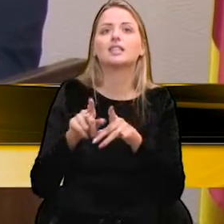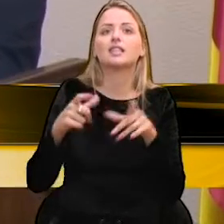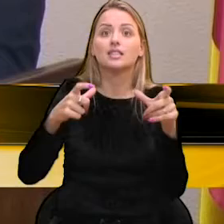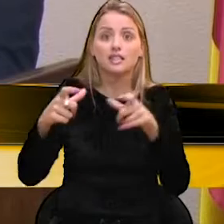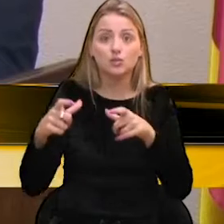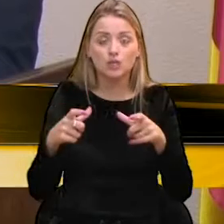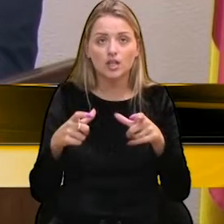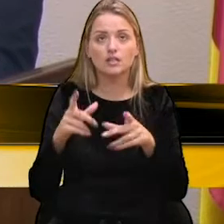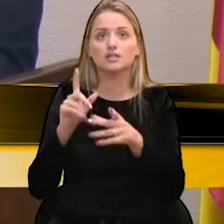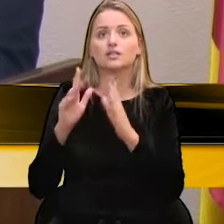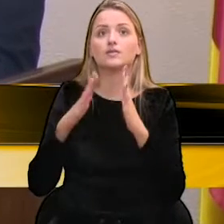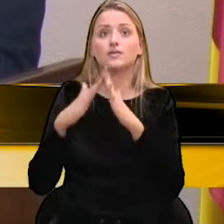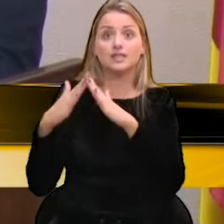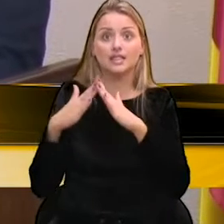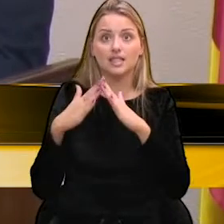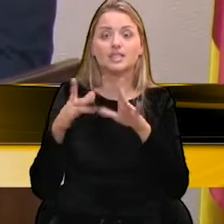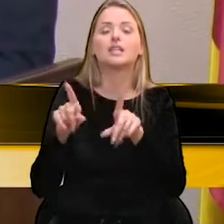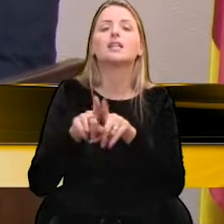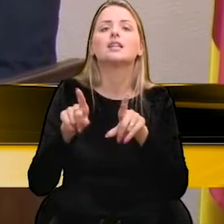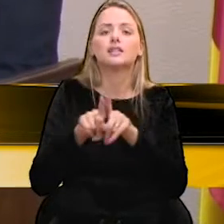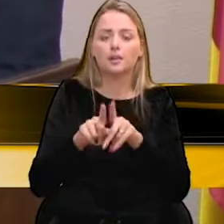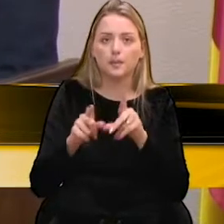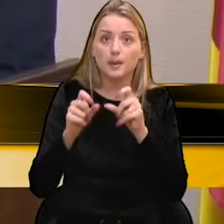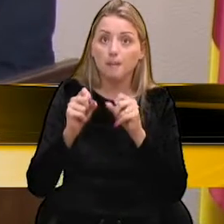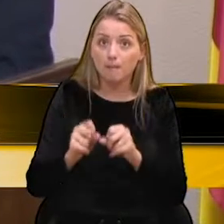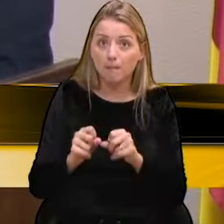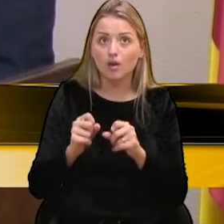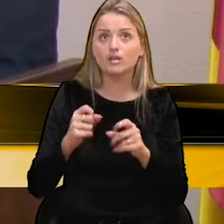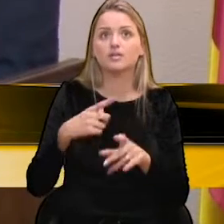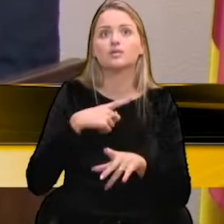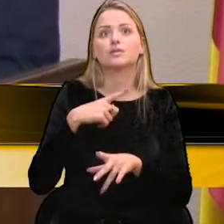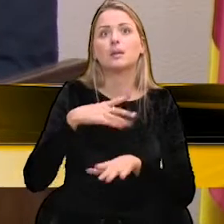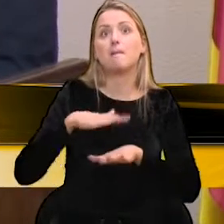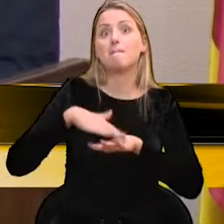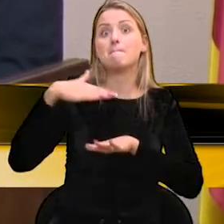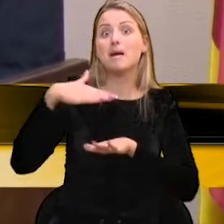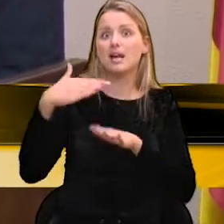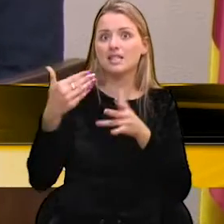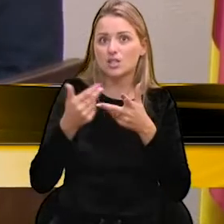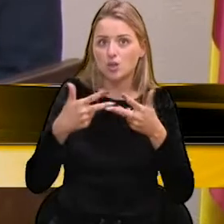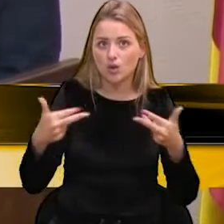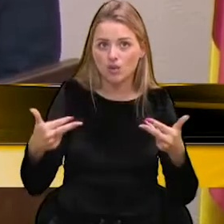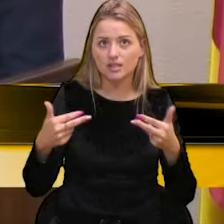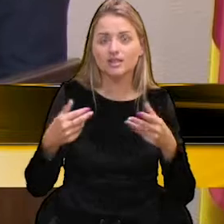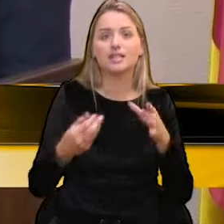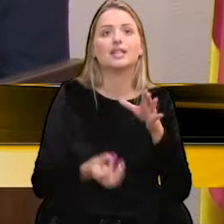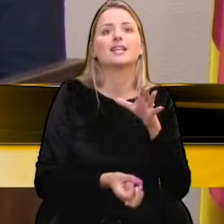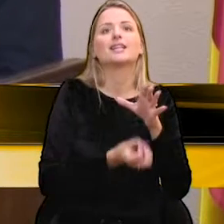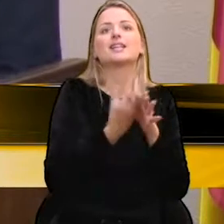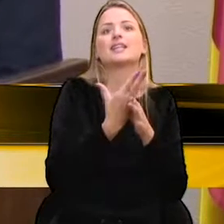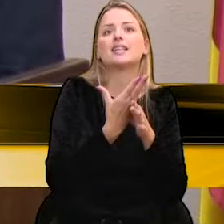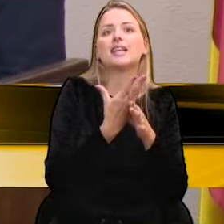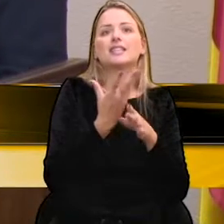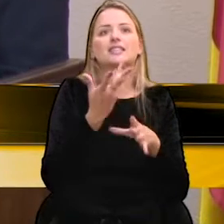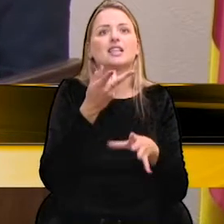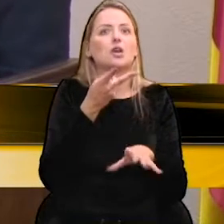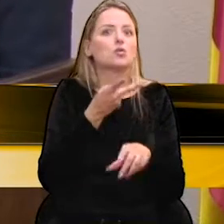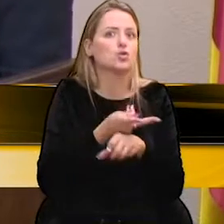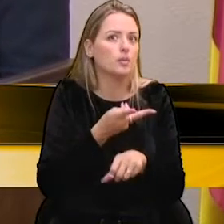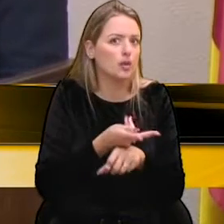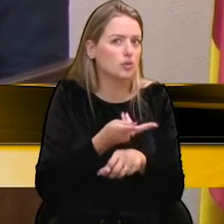vizinhas aos roteiros, também possam produzir mais frutos, elaborarem melhores